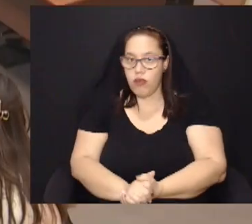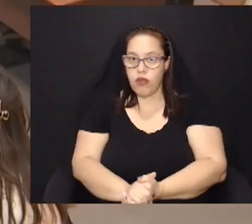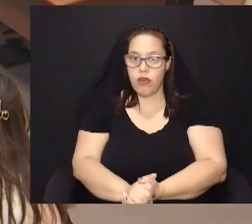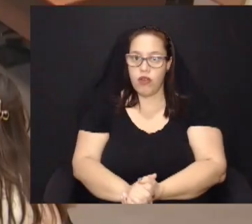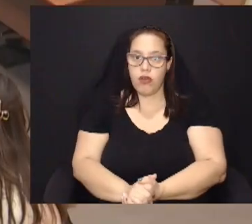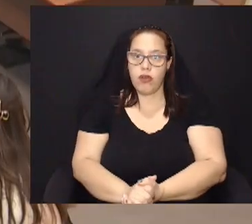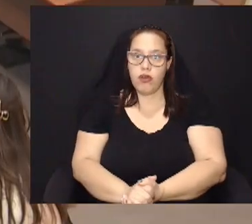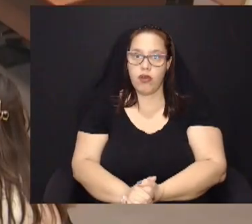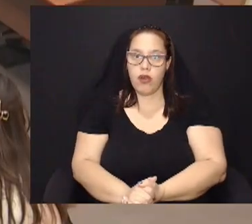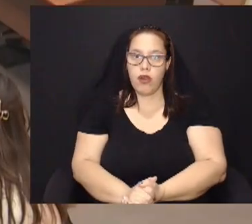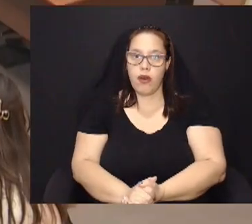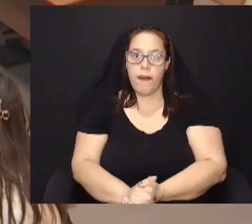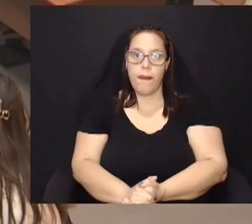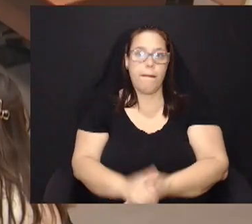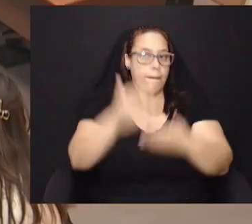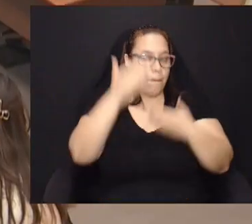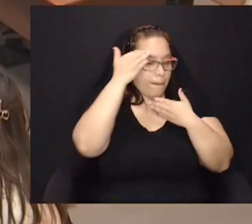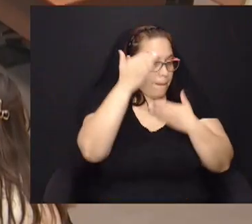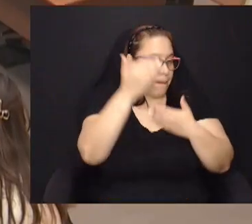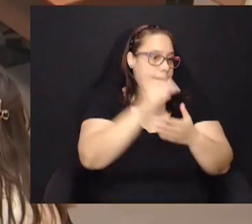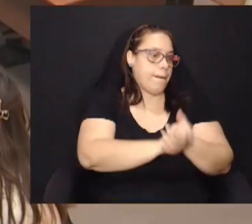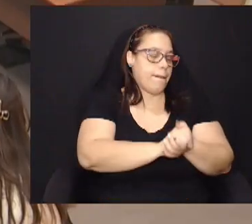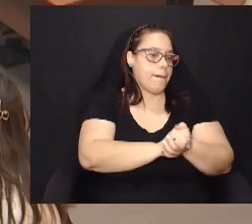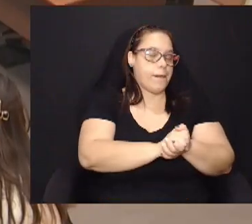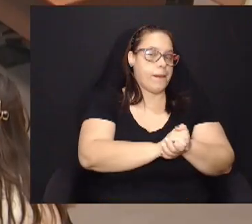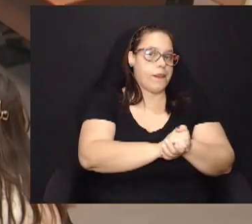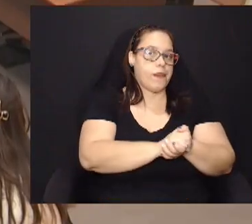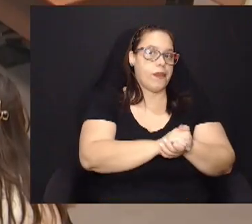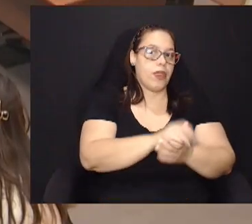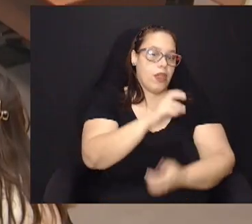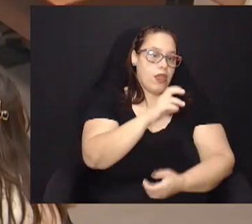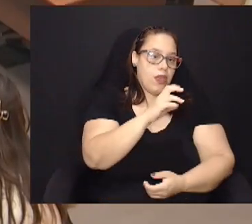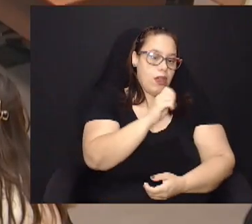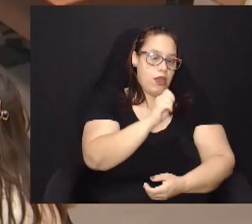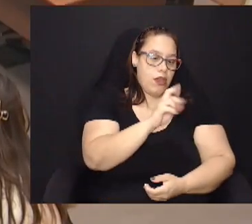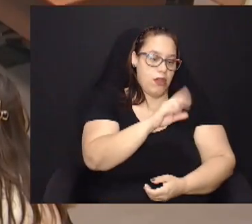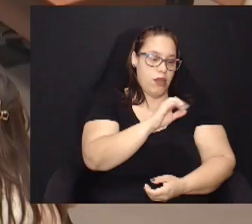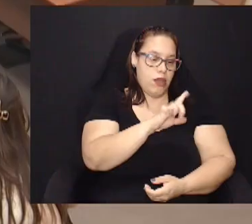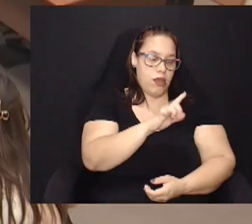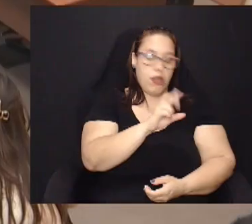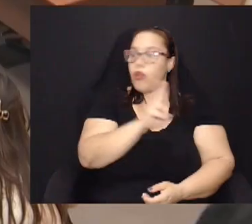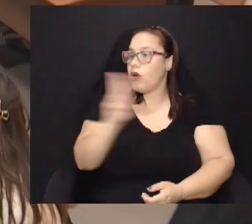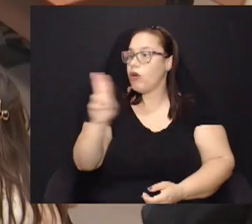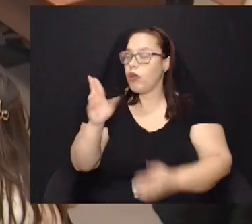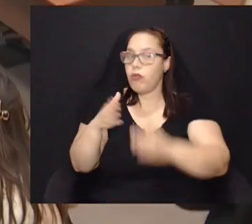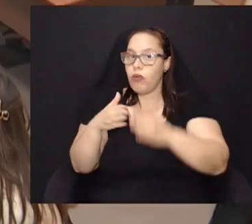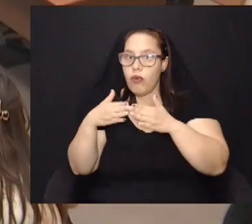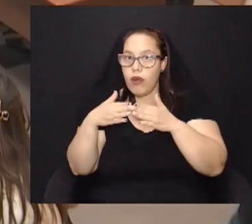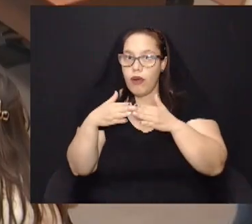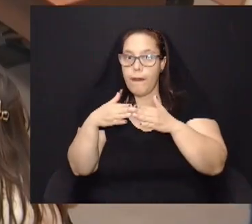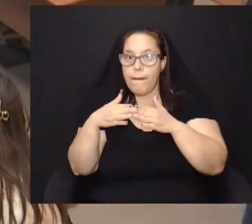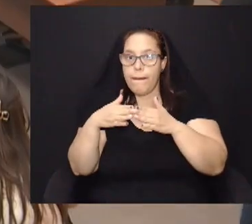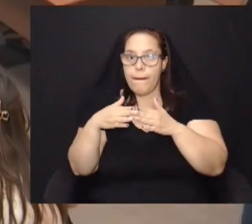Obrigada. Obrigado, pessoal. Carol, aqui. O nome, por favor. Você.